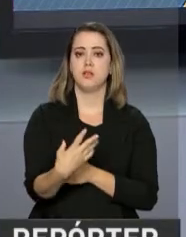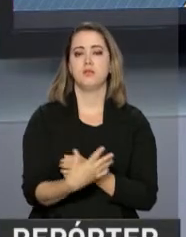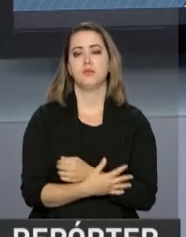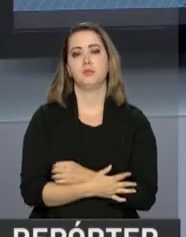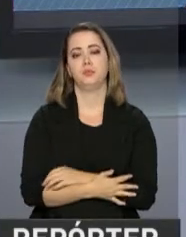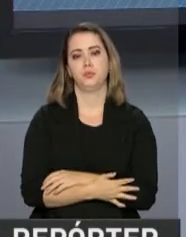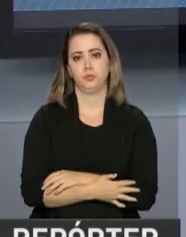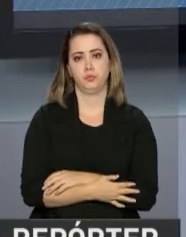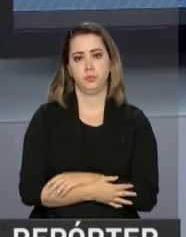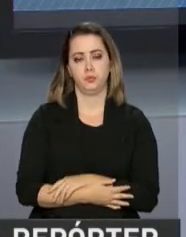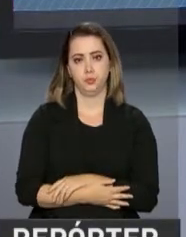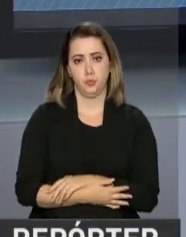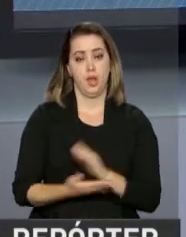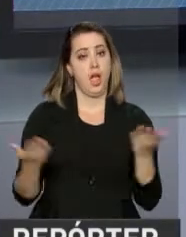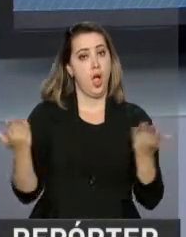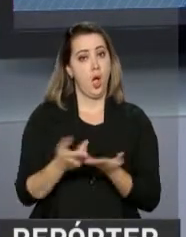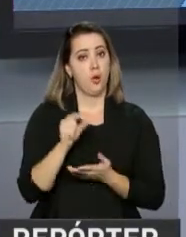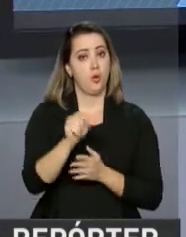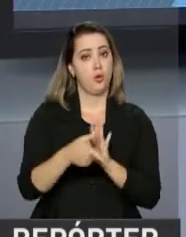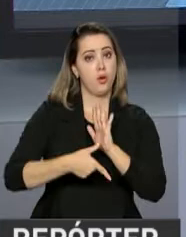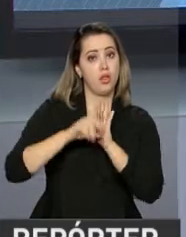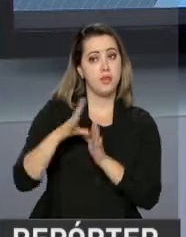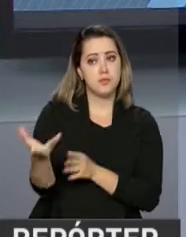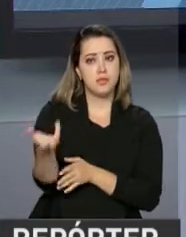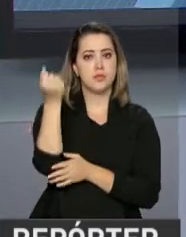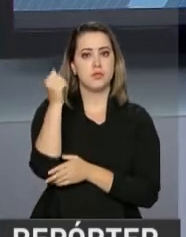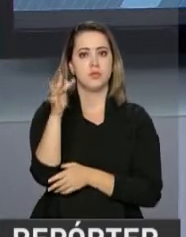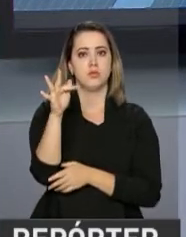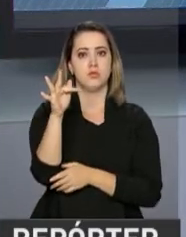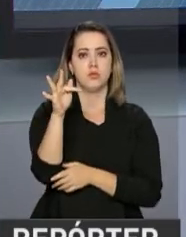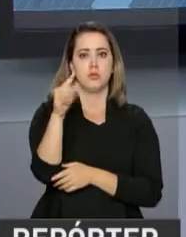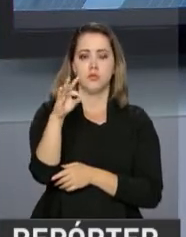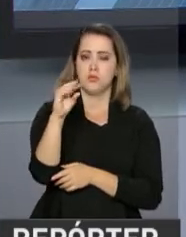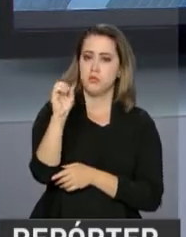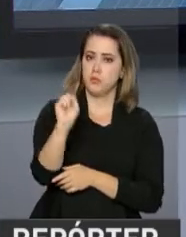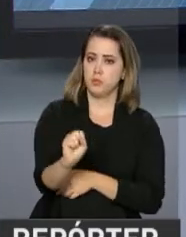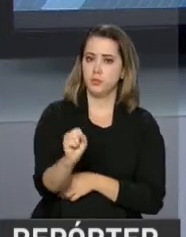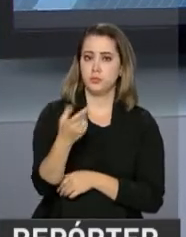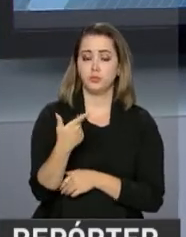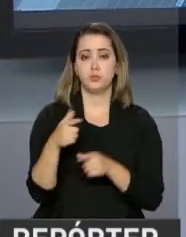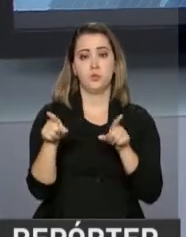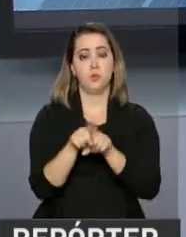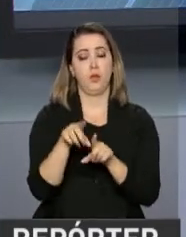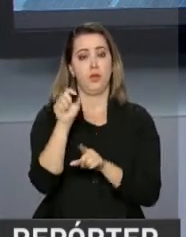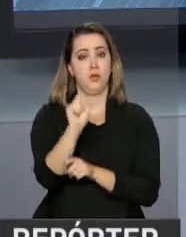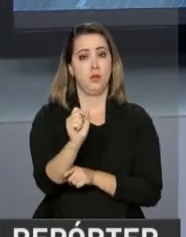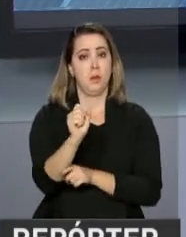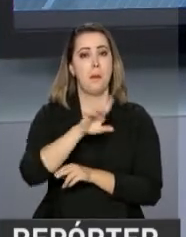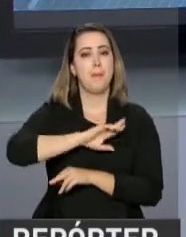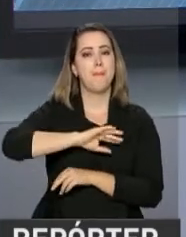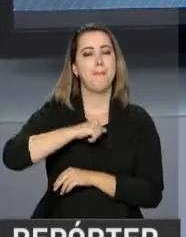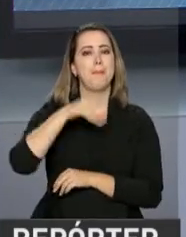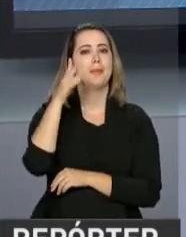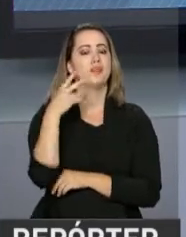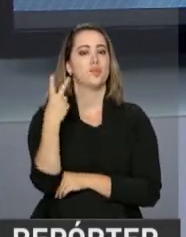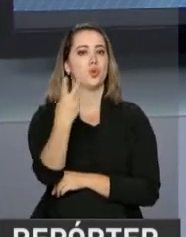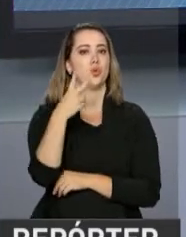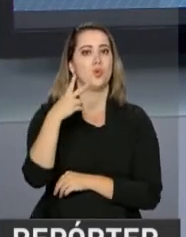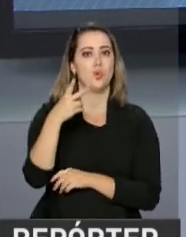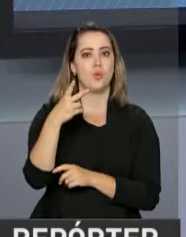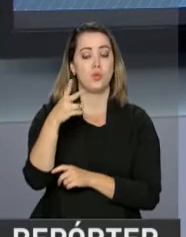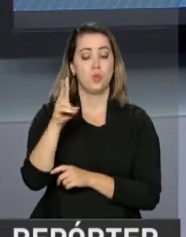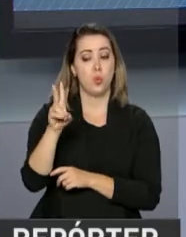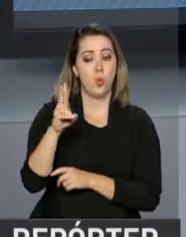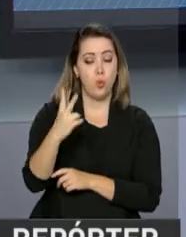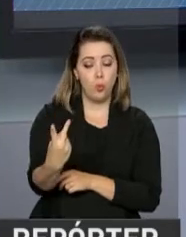com a antecipação do saque do último lote de pagamento das contas inativas do fgts em 2000 agências da